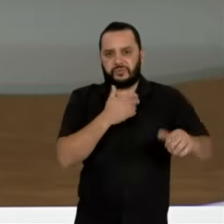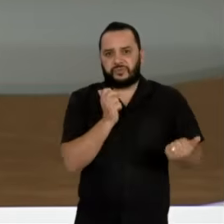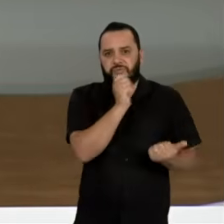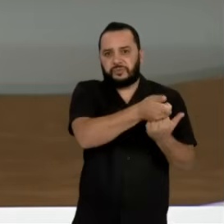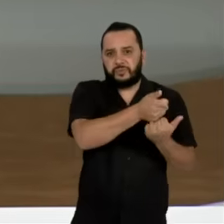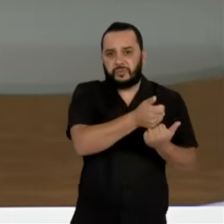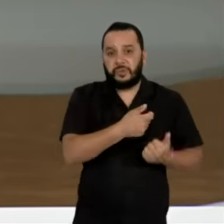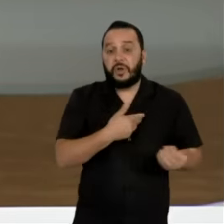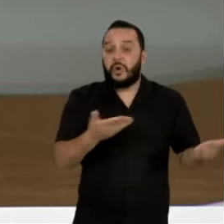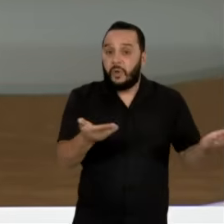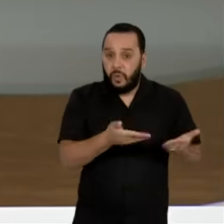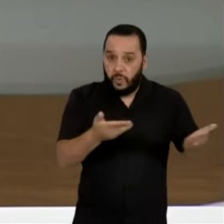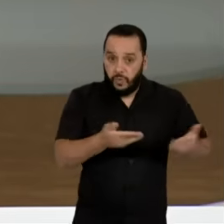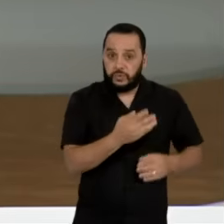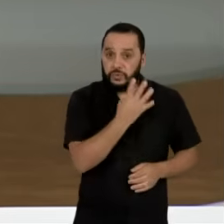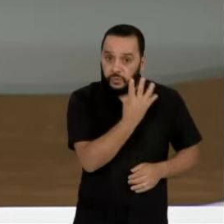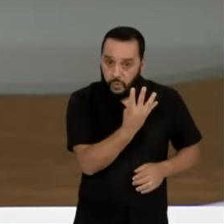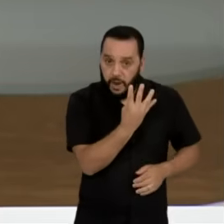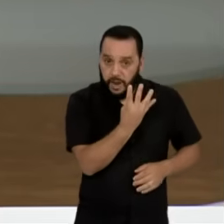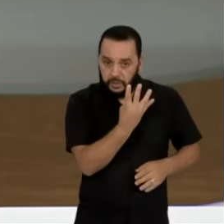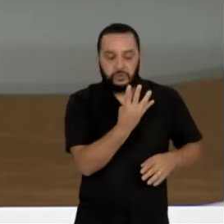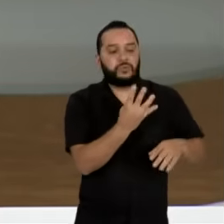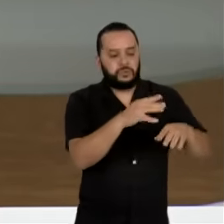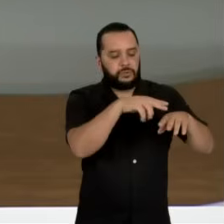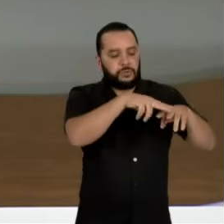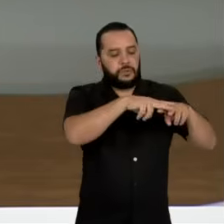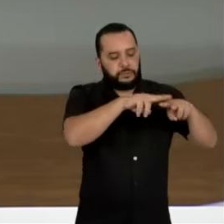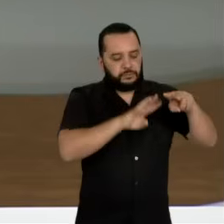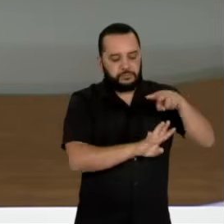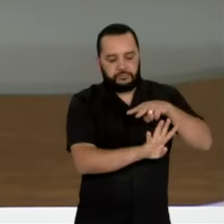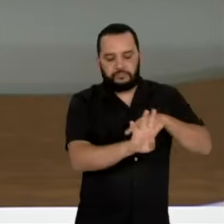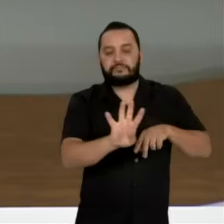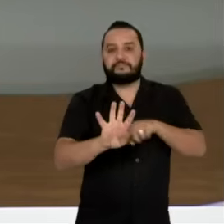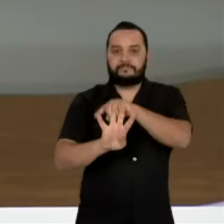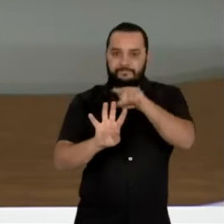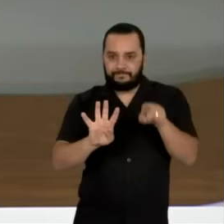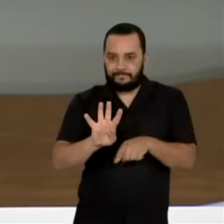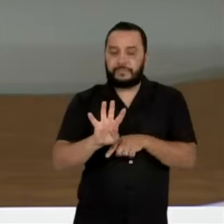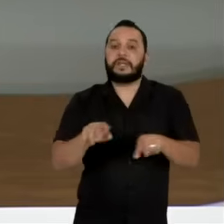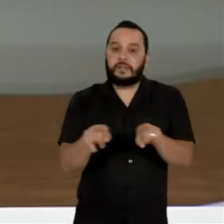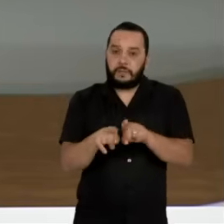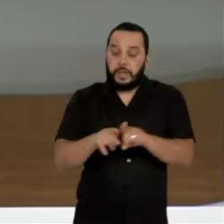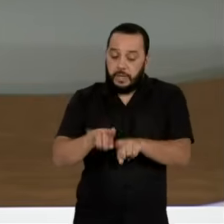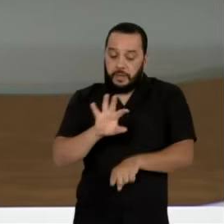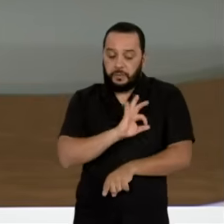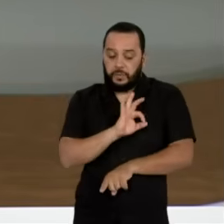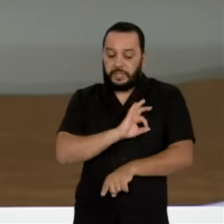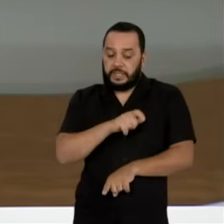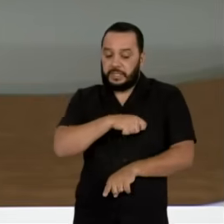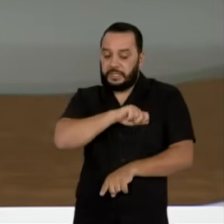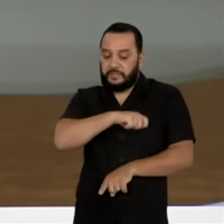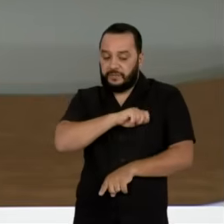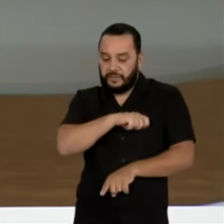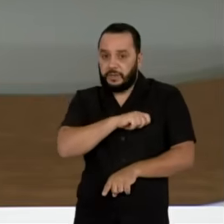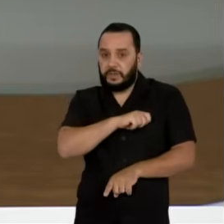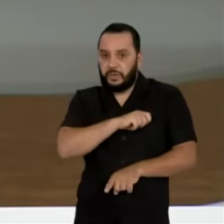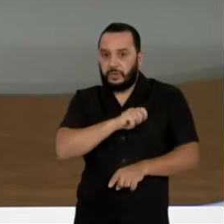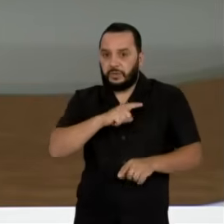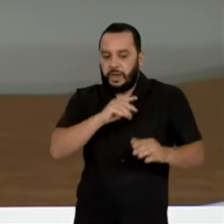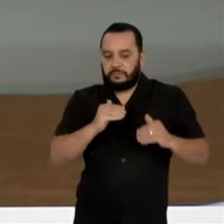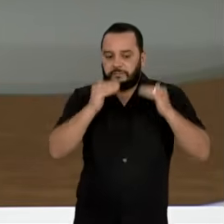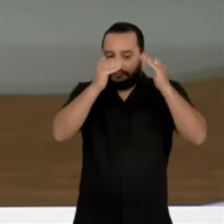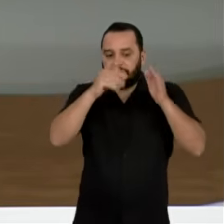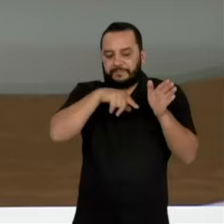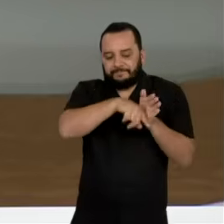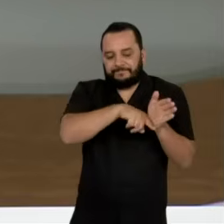os 4 brigadistas estão soltos e a Corregedoria da Polícia Civil investiga o caso. O entrevistado do